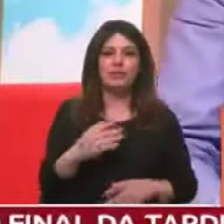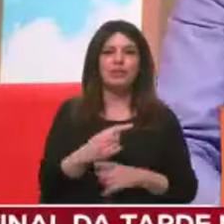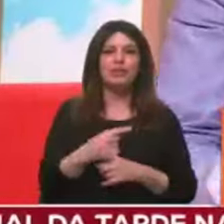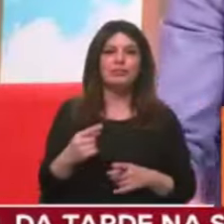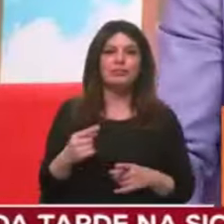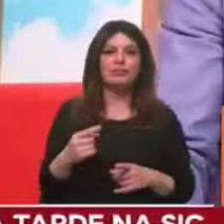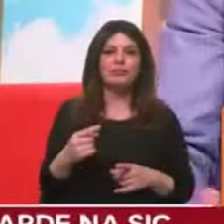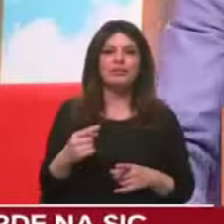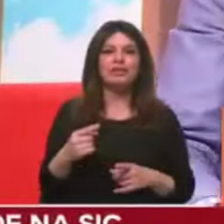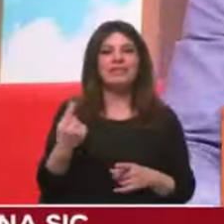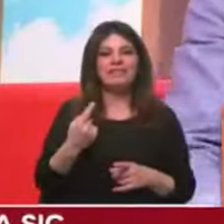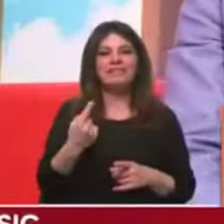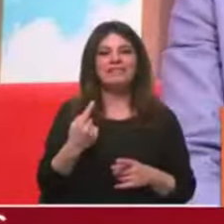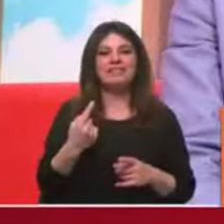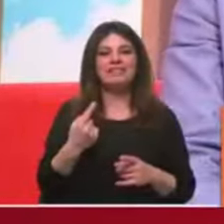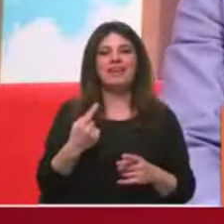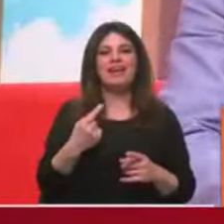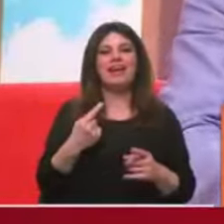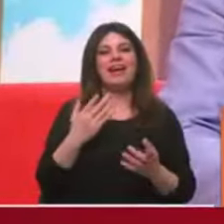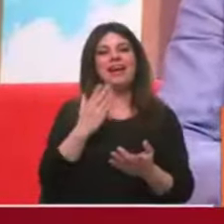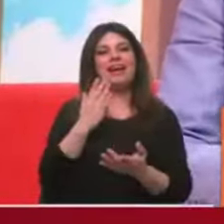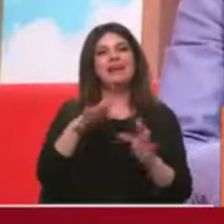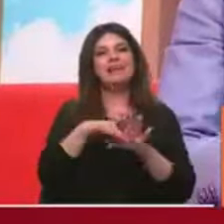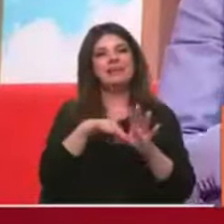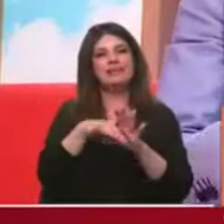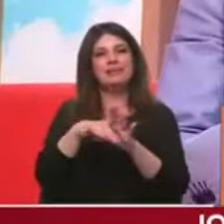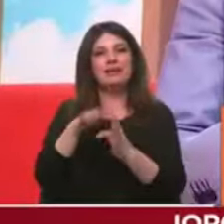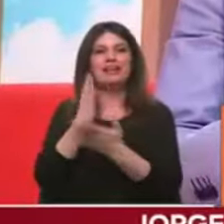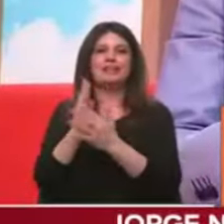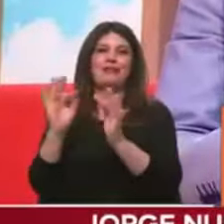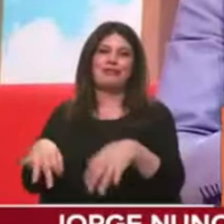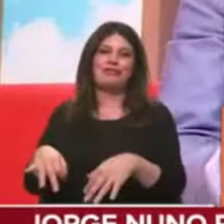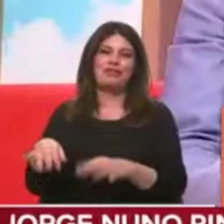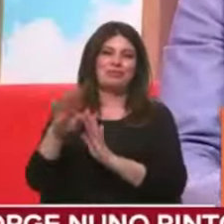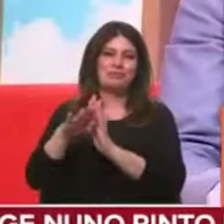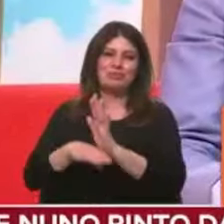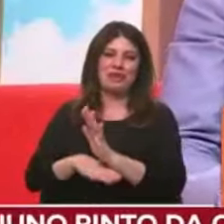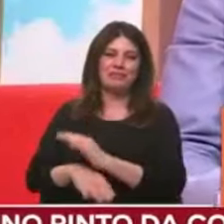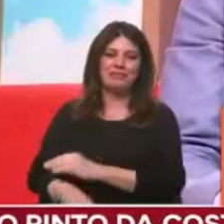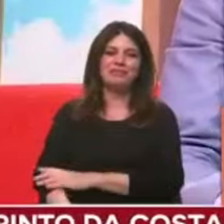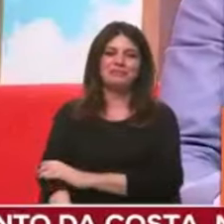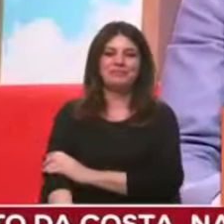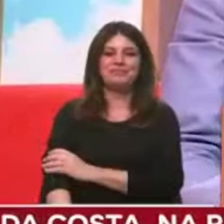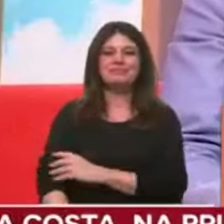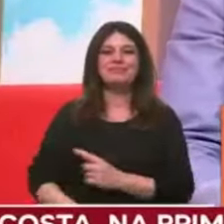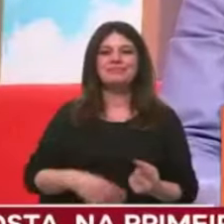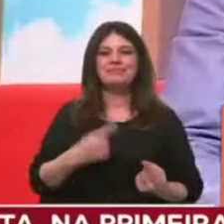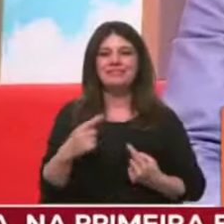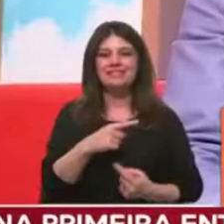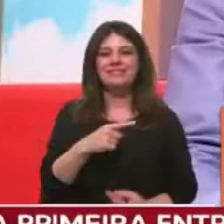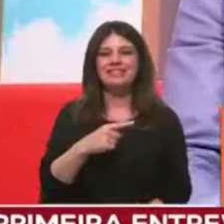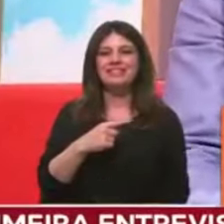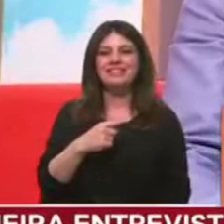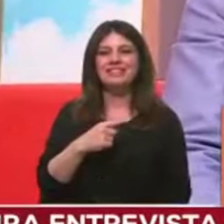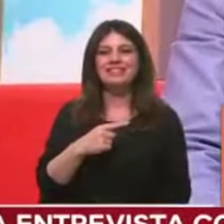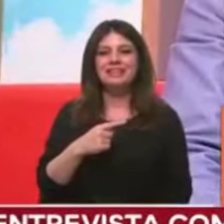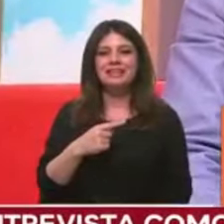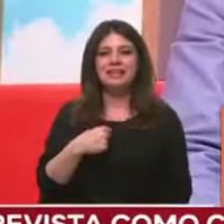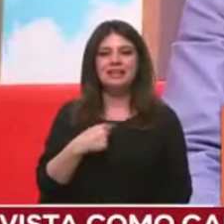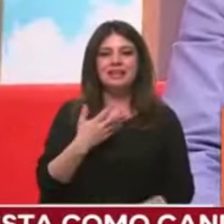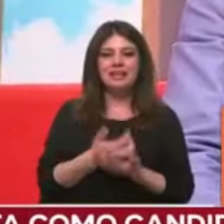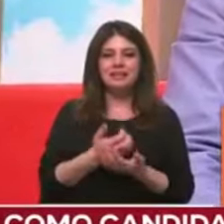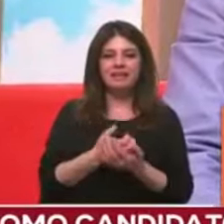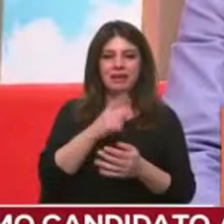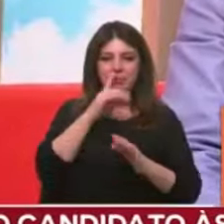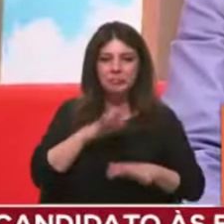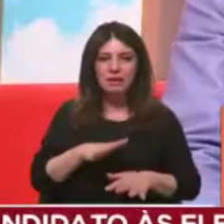o privilégio de chegar até ao fim. Olha, mas a que não, uma zarra, porque é assim, às vezes havia aquelas dicas, ele às vezes parávamos para gravar e disse,